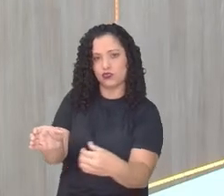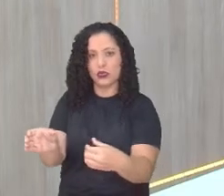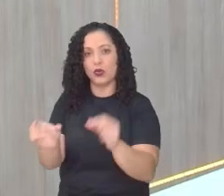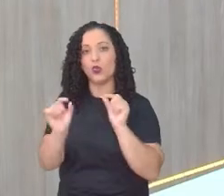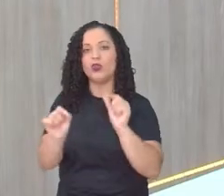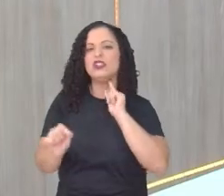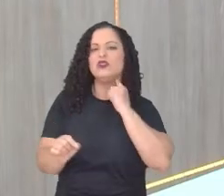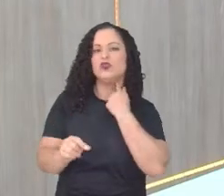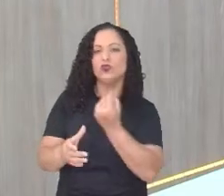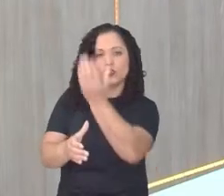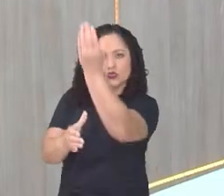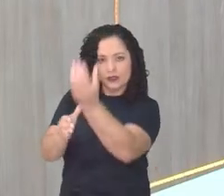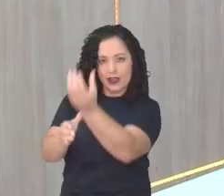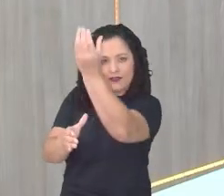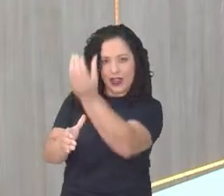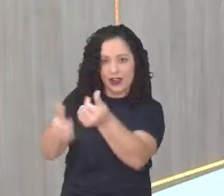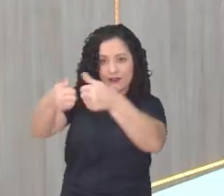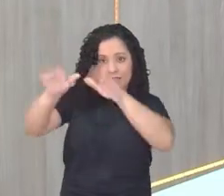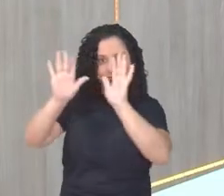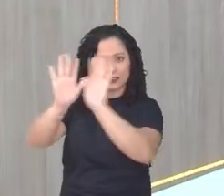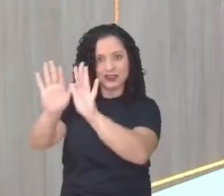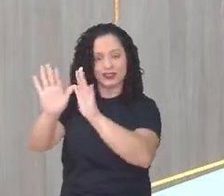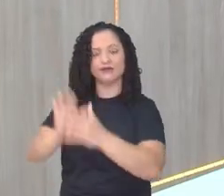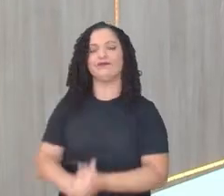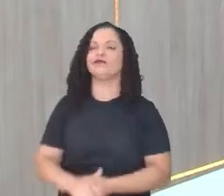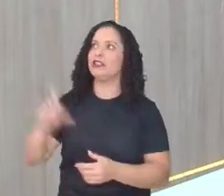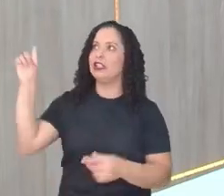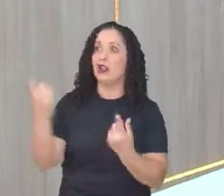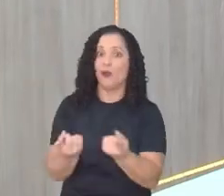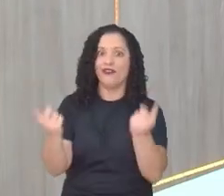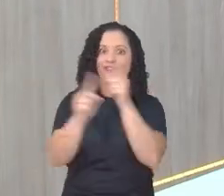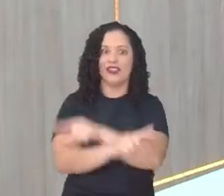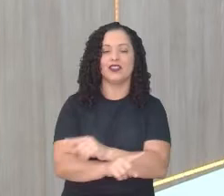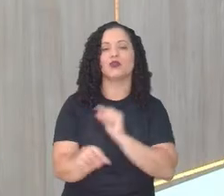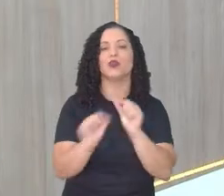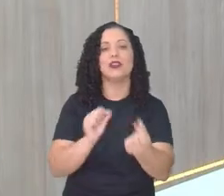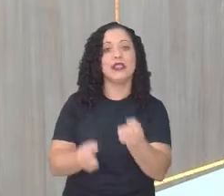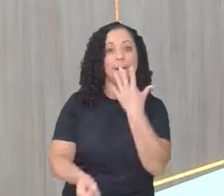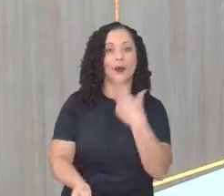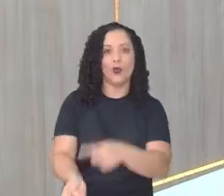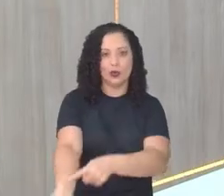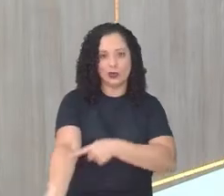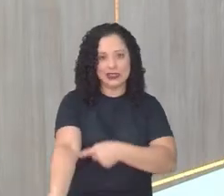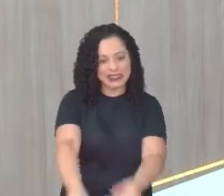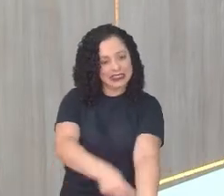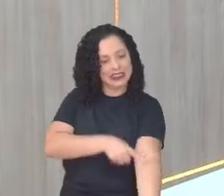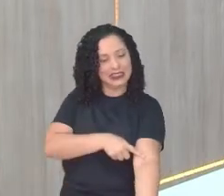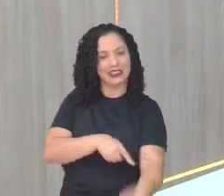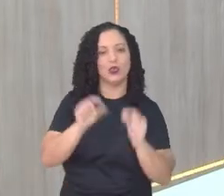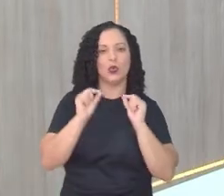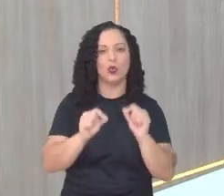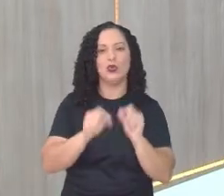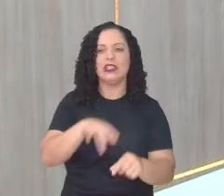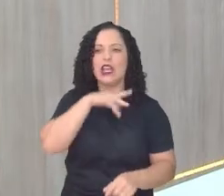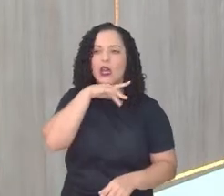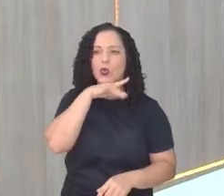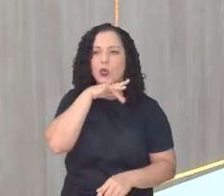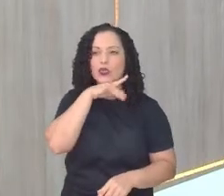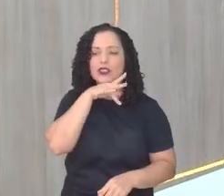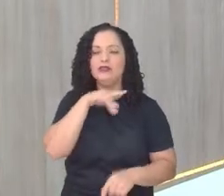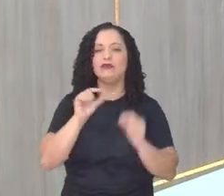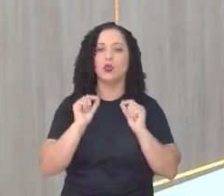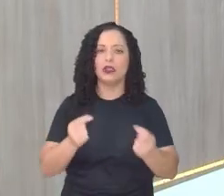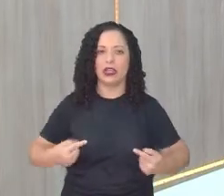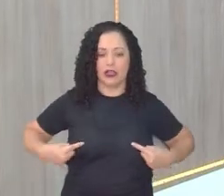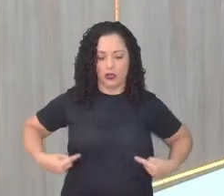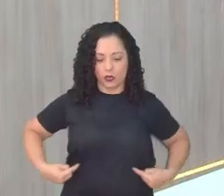filtro. Aqui é o inverso. O que é bom fica na corrente sanguínea e as impurezas vão ser mandadas, olha, lá